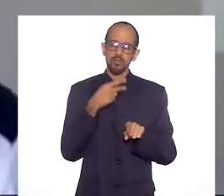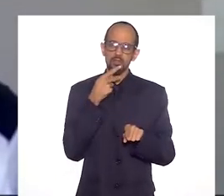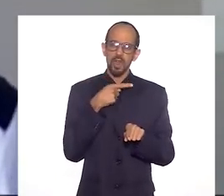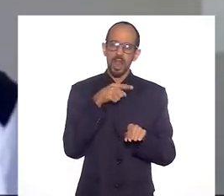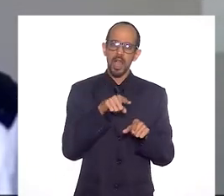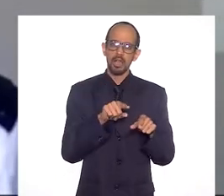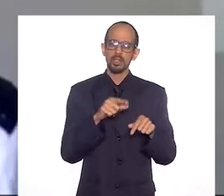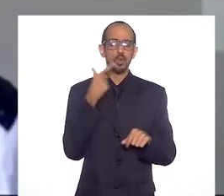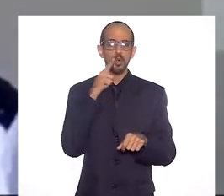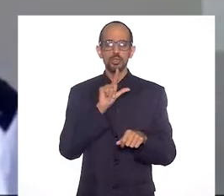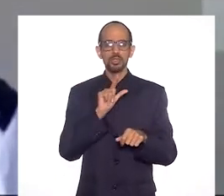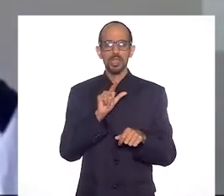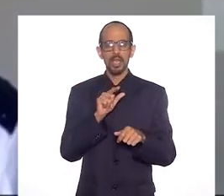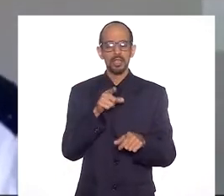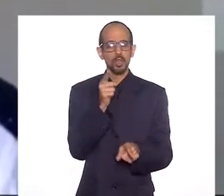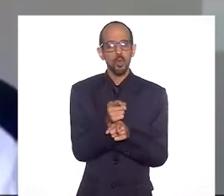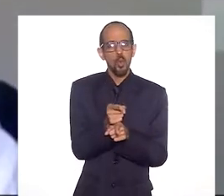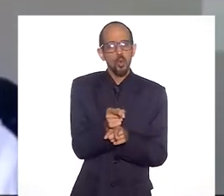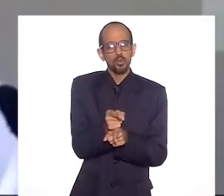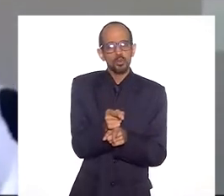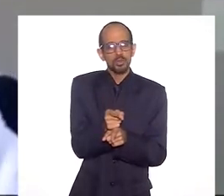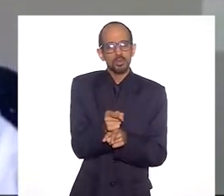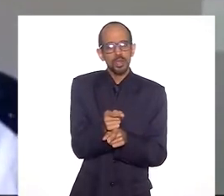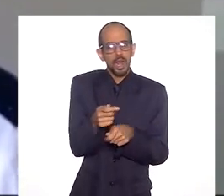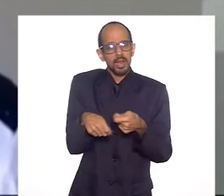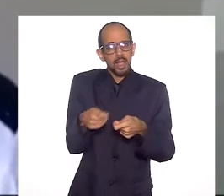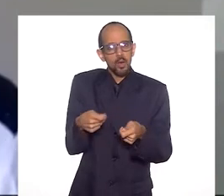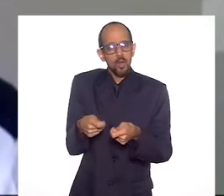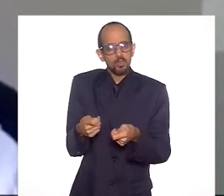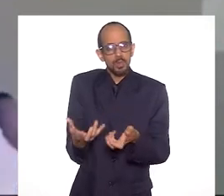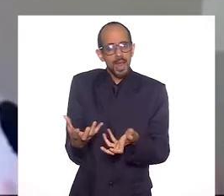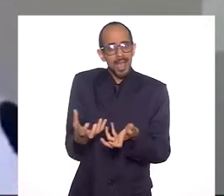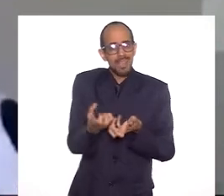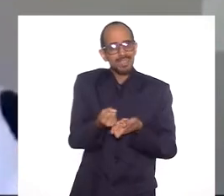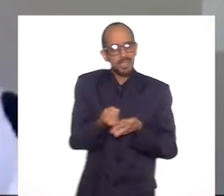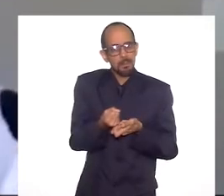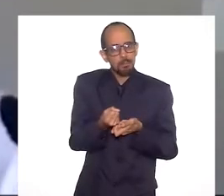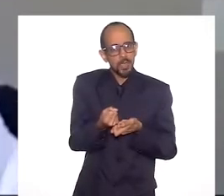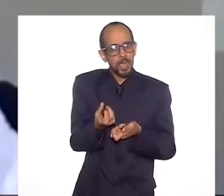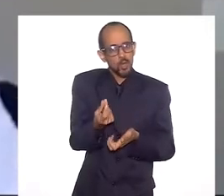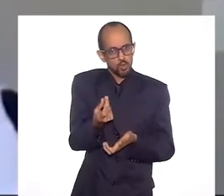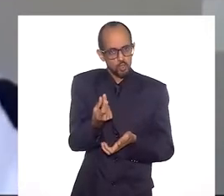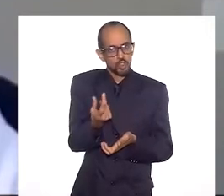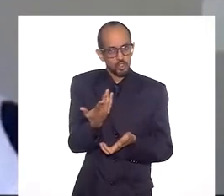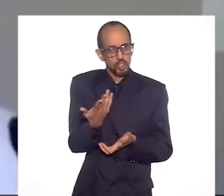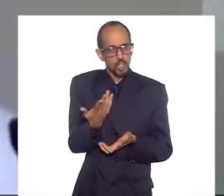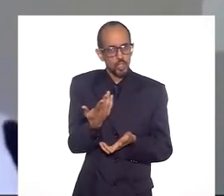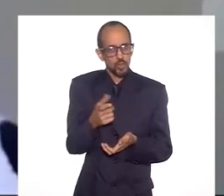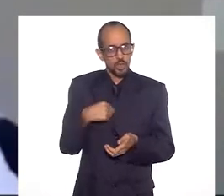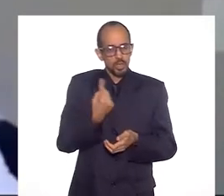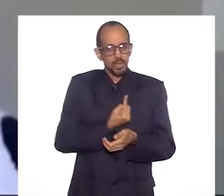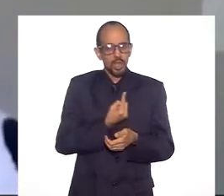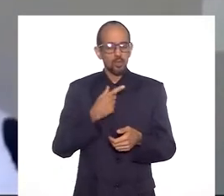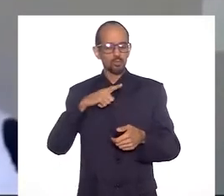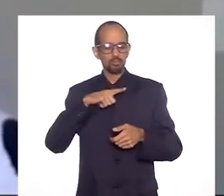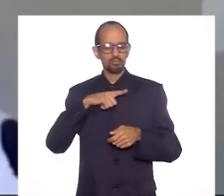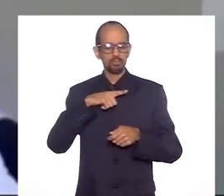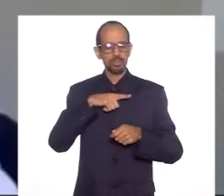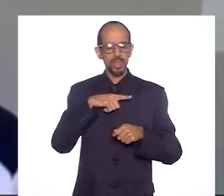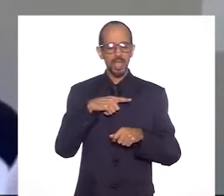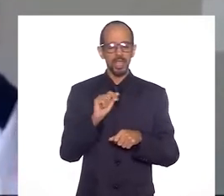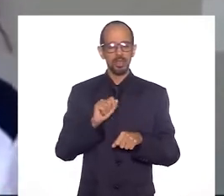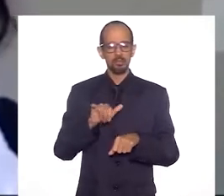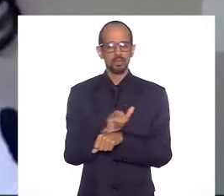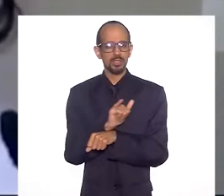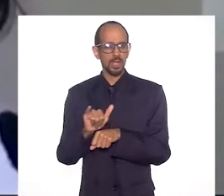não conseguem encontrar negócios que estão aptos a receber capital. Então, a gente vê que ainda tem uma questão a ser